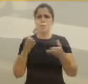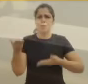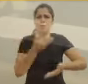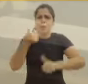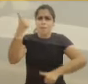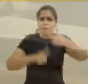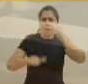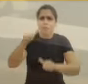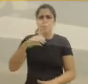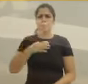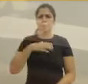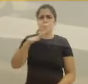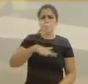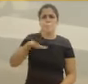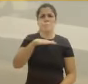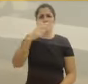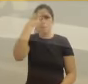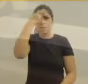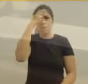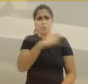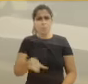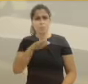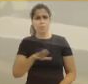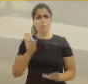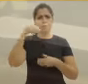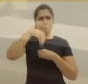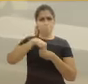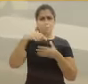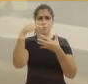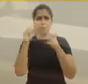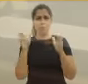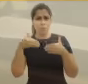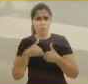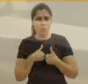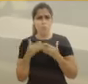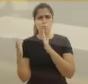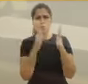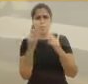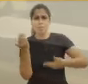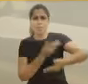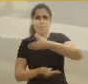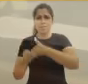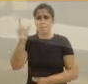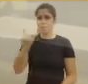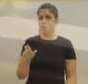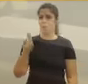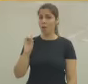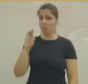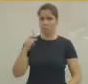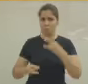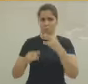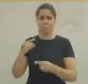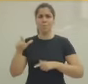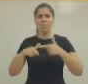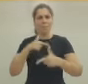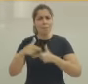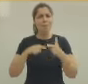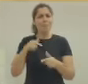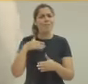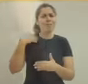avaliação de estados mentais de crianças com transtorno do espectro do autismo durante a interação com o robô Móvel. O